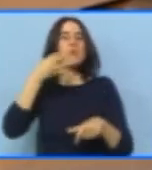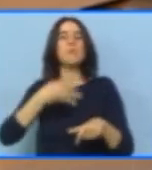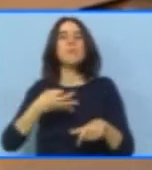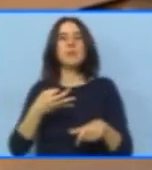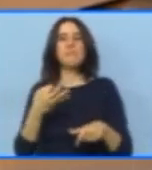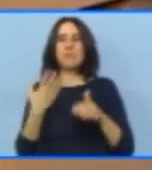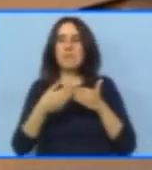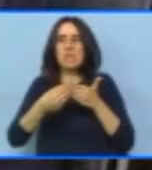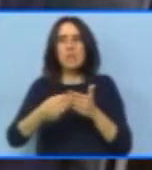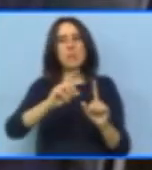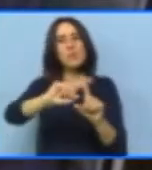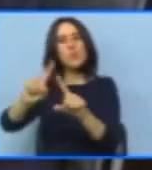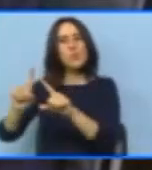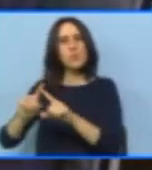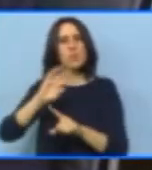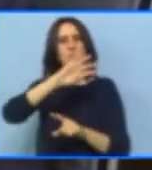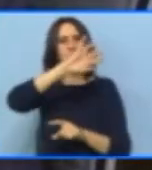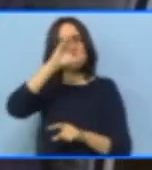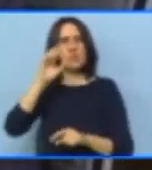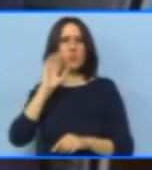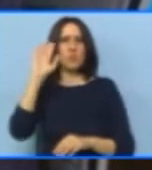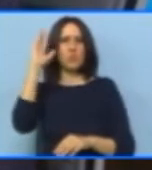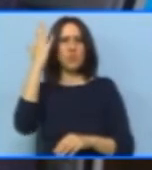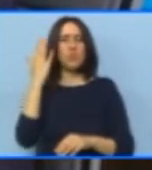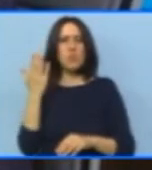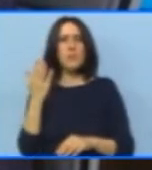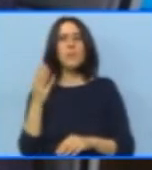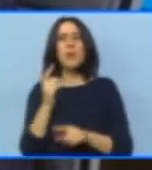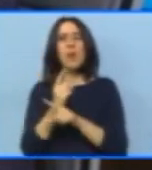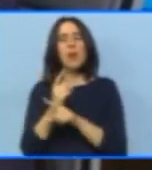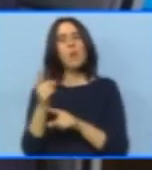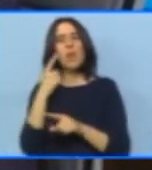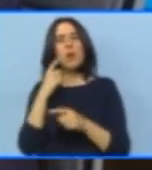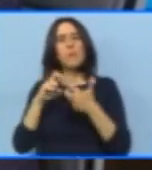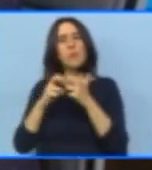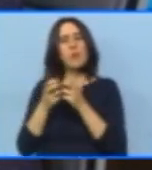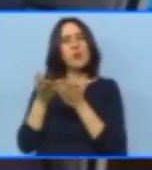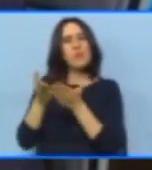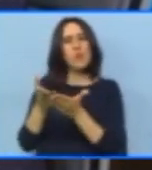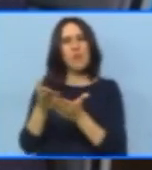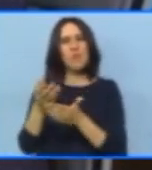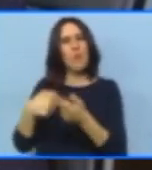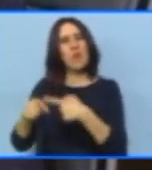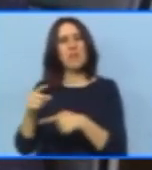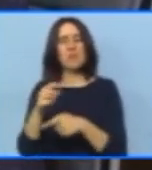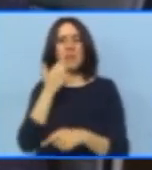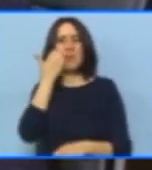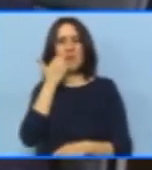série de lideranças de países muito importantes que, em lugar de ajudarem a resolver os problemas, estão ainda a agravá-los, estão a